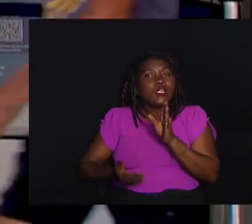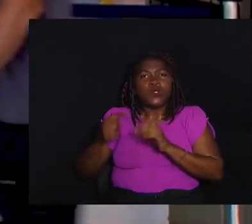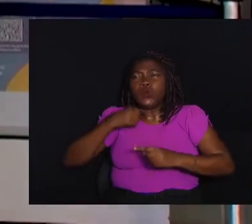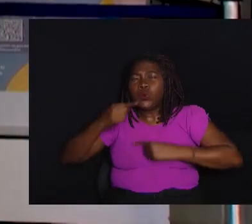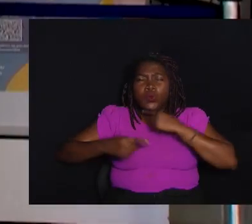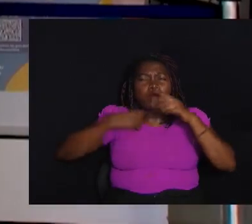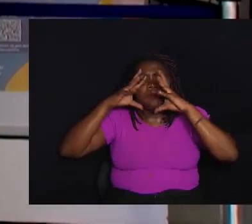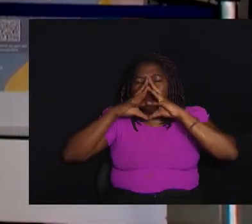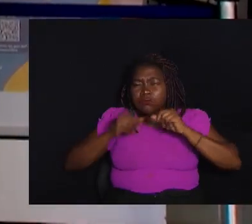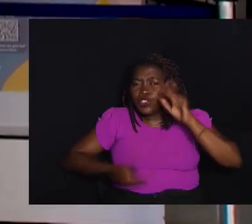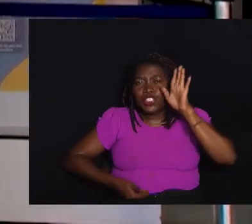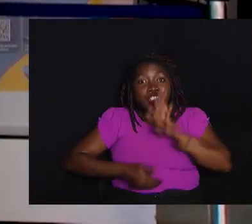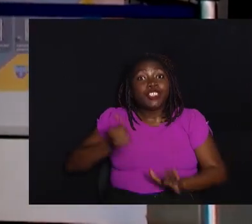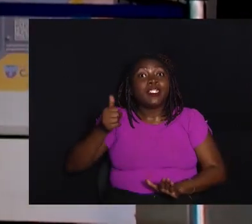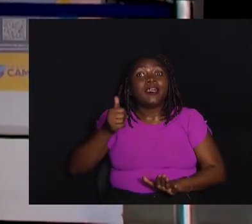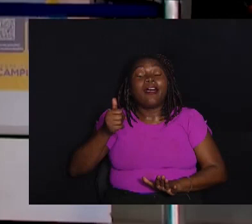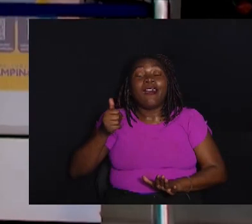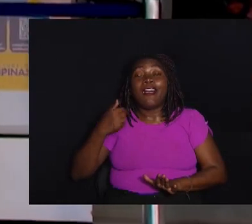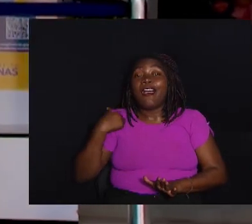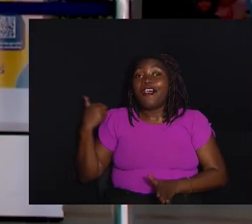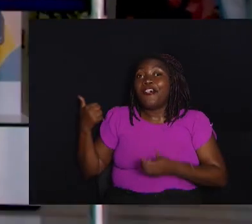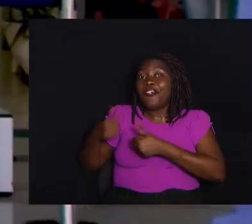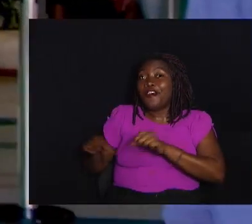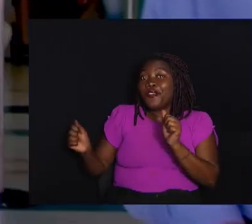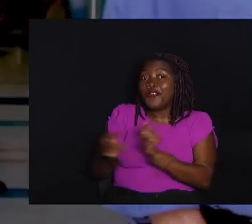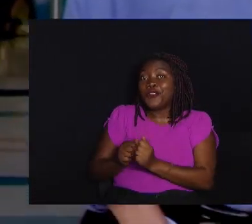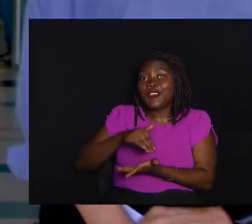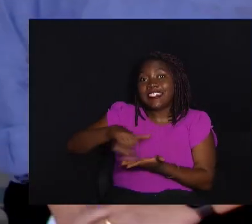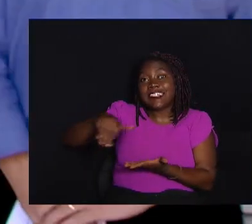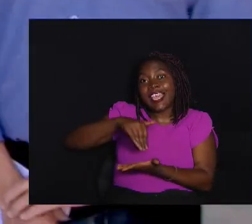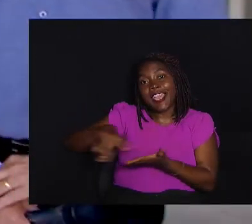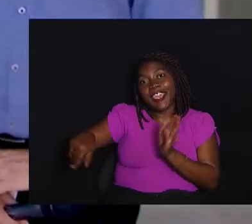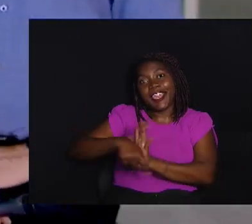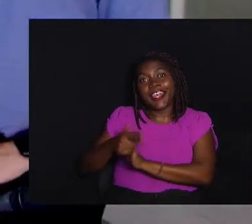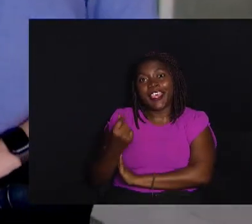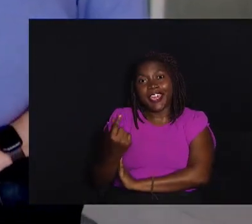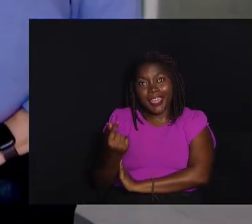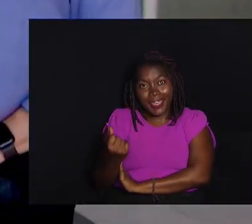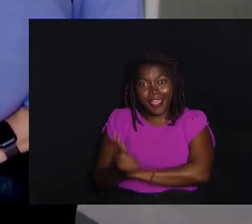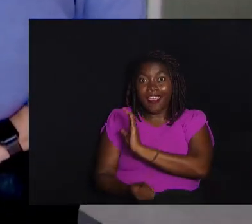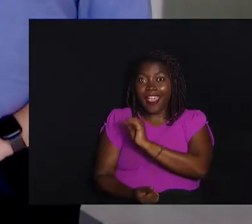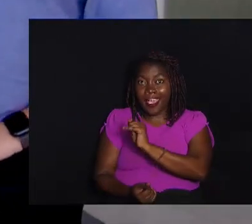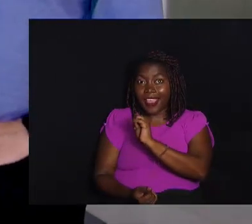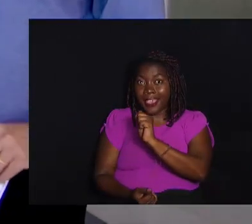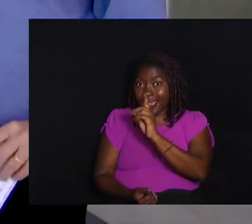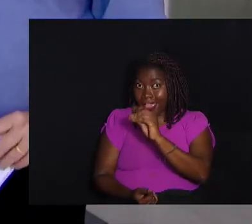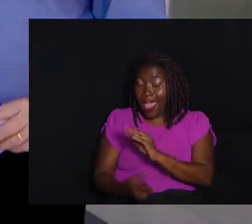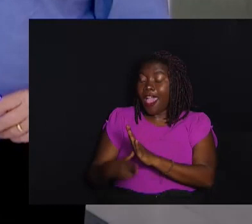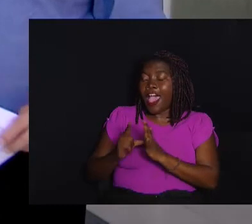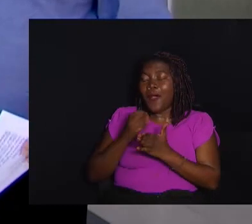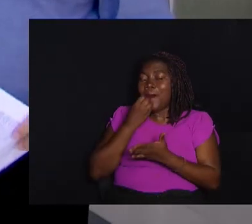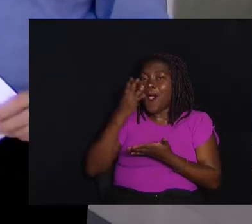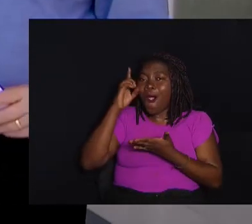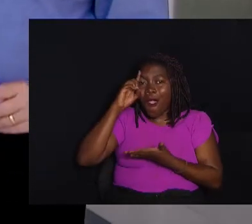que você citou, estou aqui com o secretário de Finanças, o Caiado. Antes de mais nada, bom dia, feliz ano